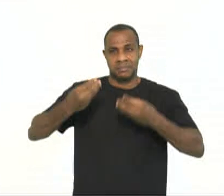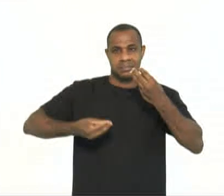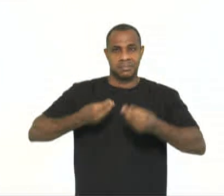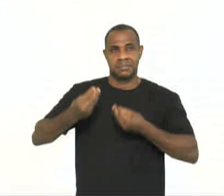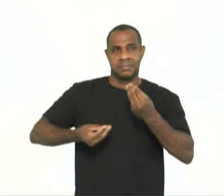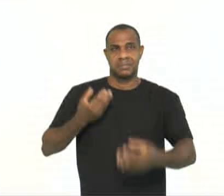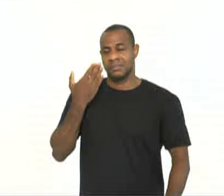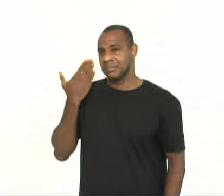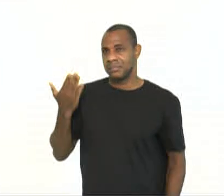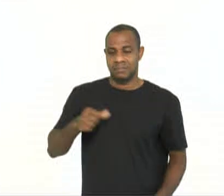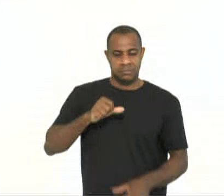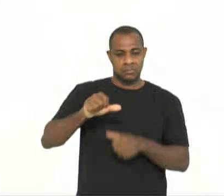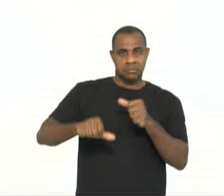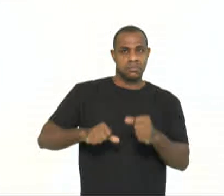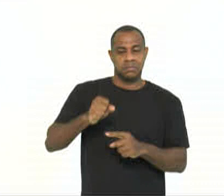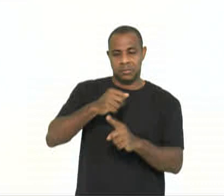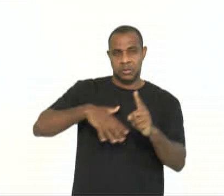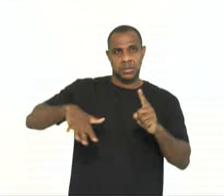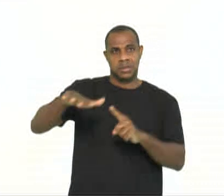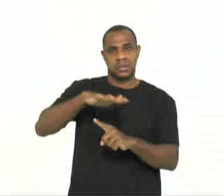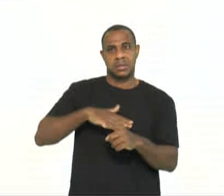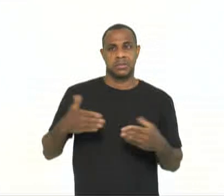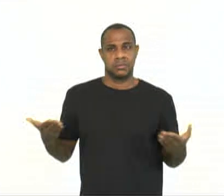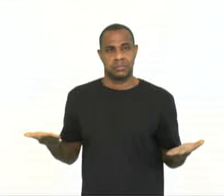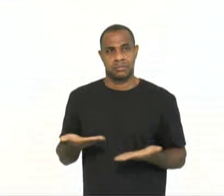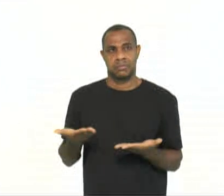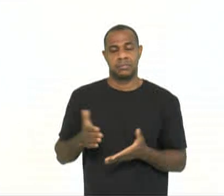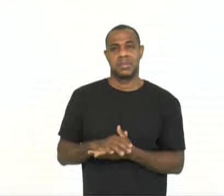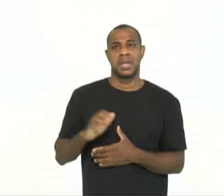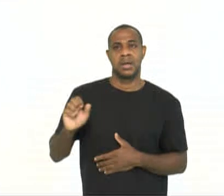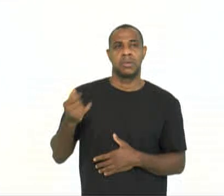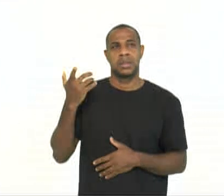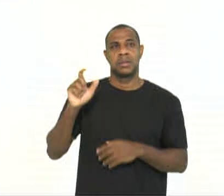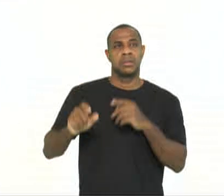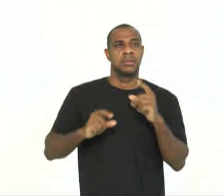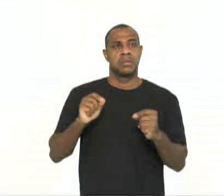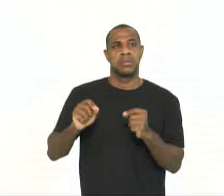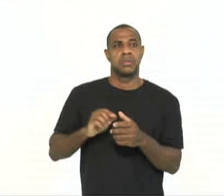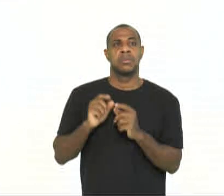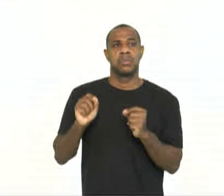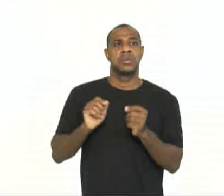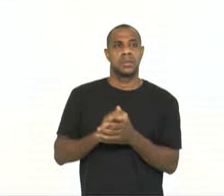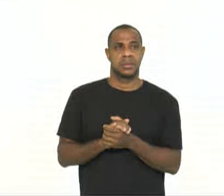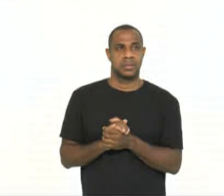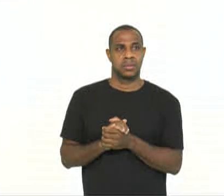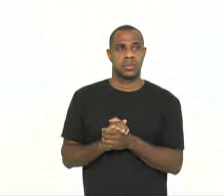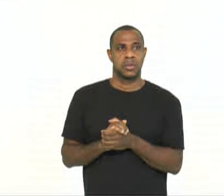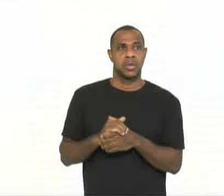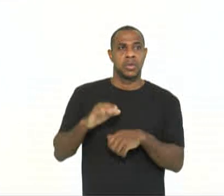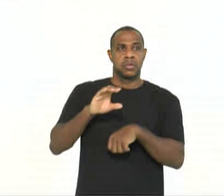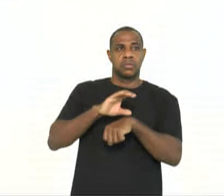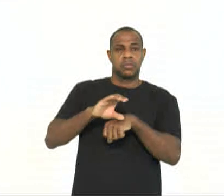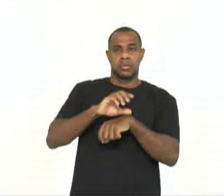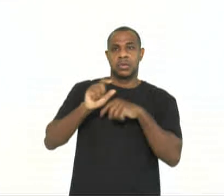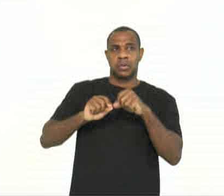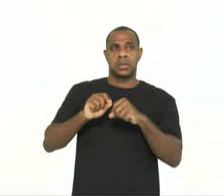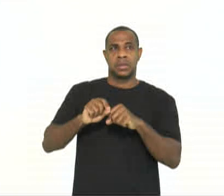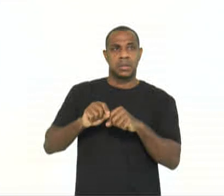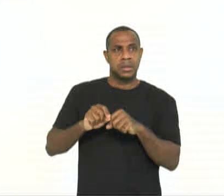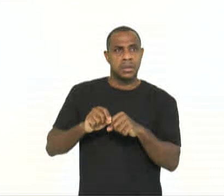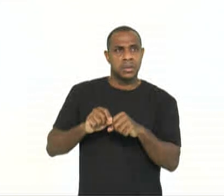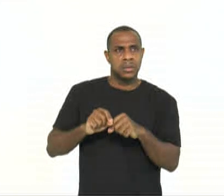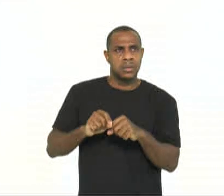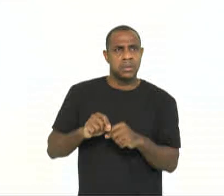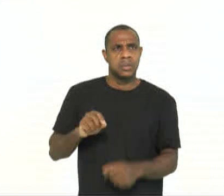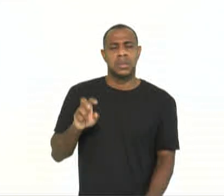das sociedades nos moldes atuais. Acontece logo em seguida o ato institucional número 5, ato que coloca todo o poder na mão do